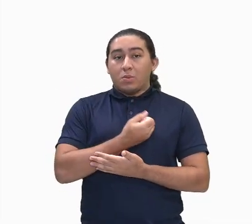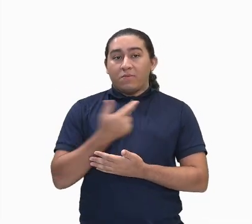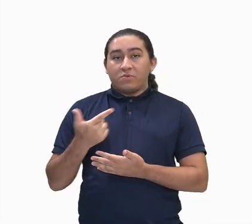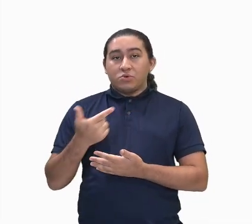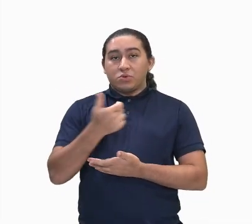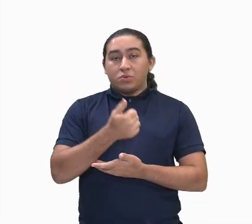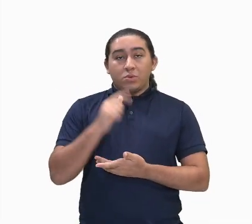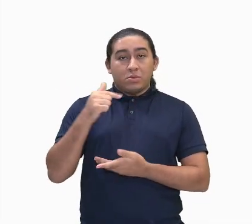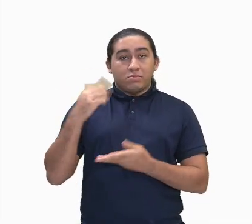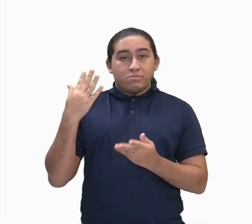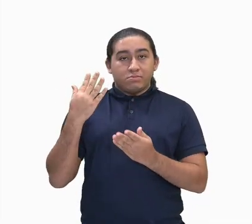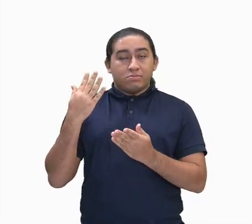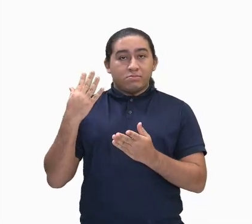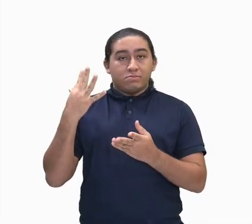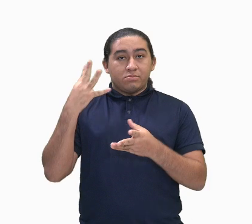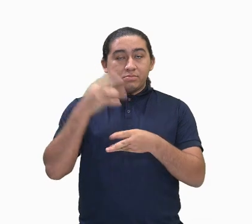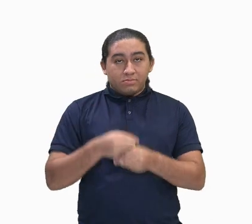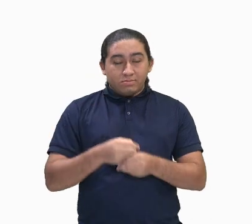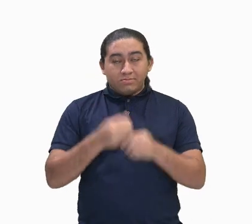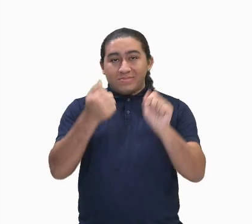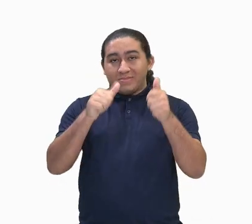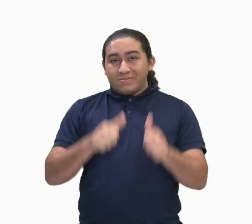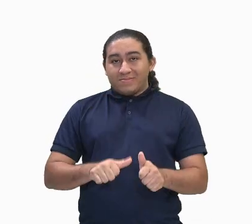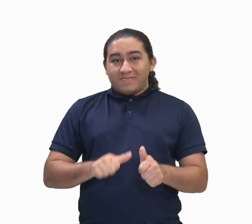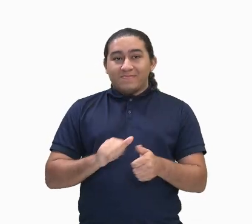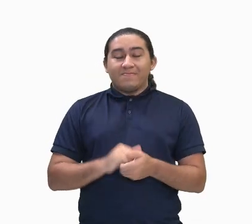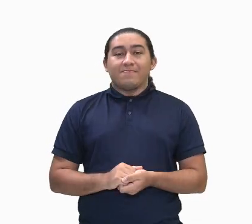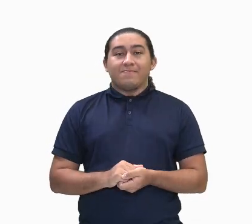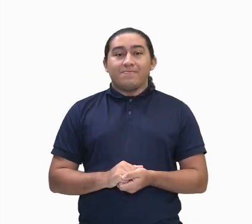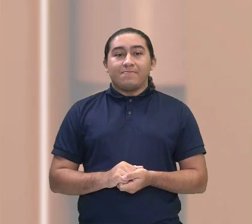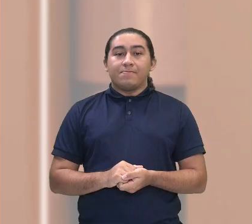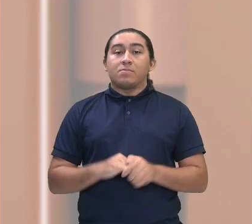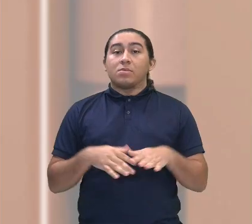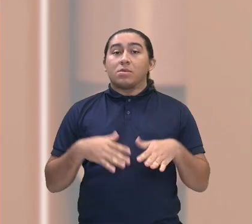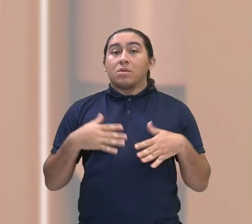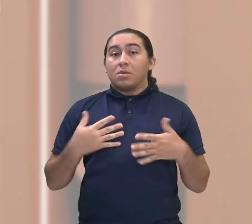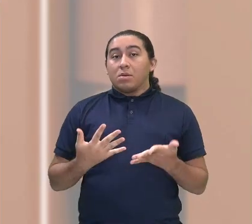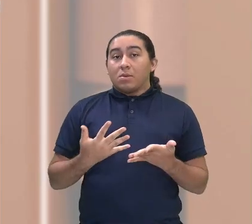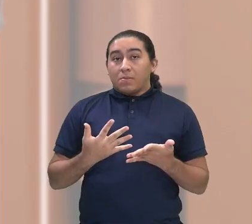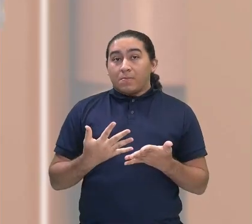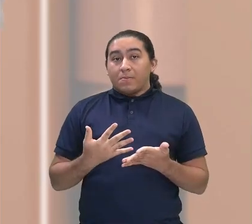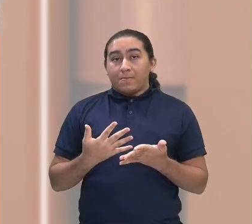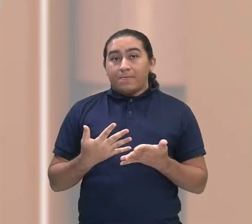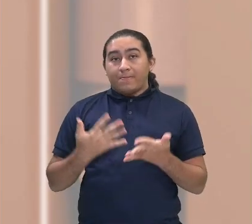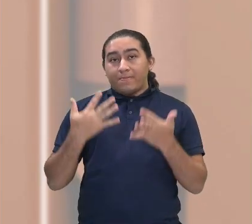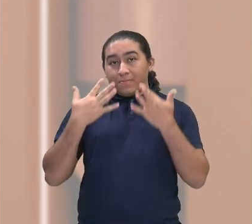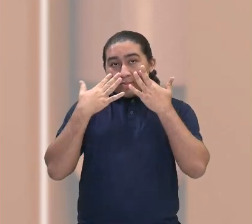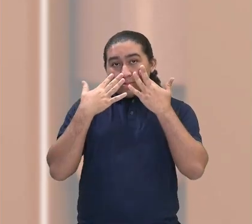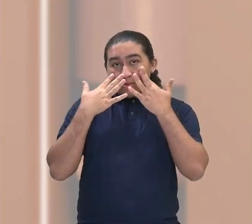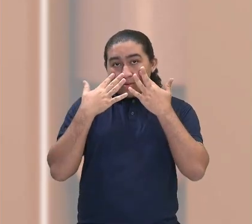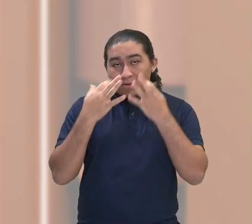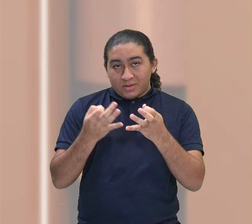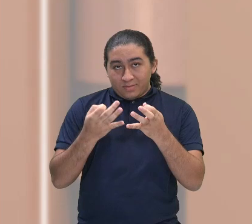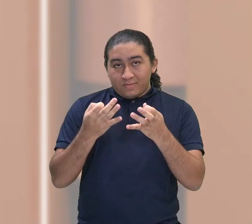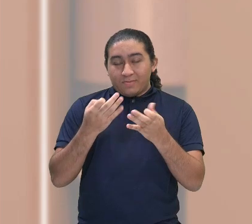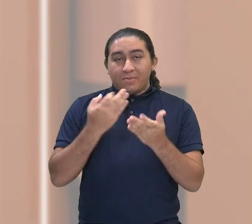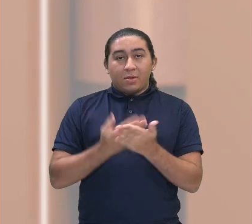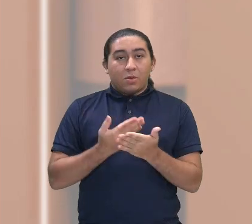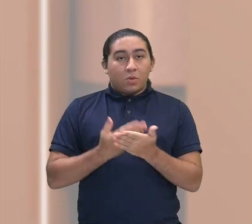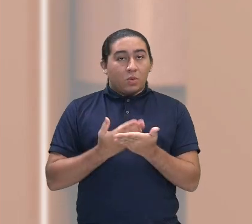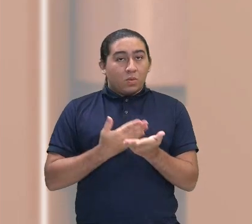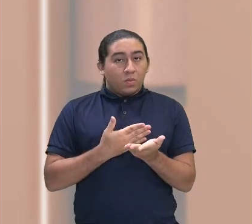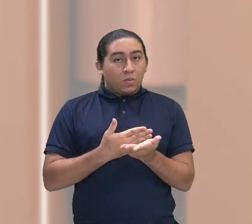número 21, revisão e avaliação. Então fiquem muito atentos para a gente